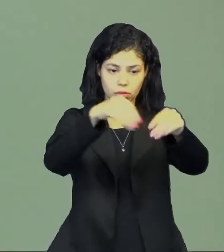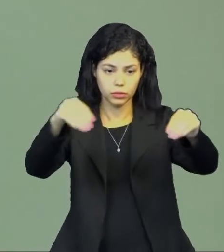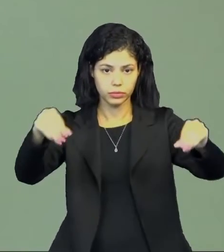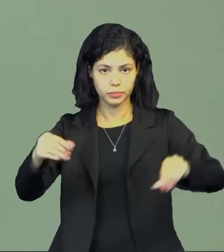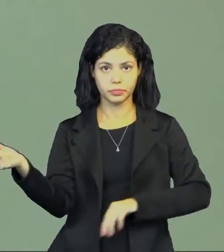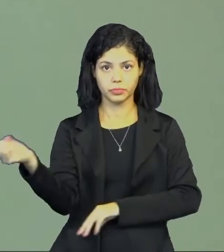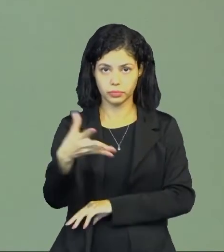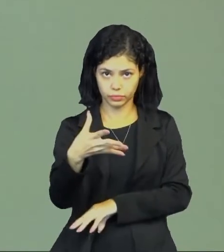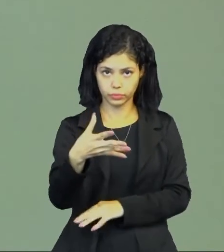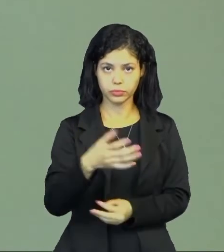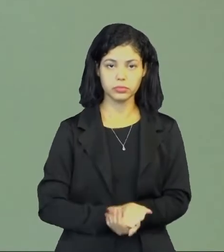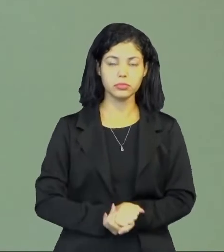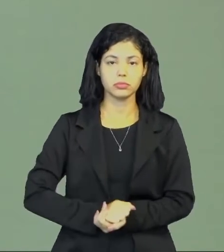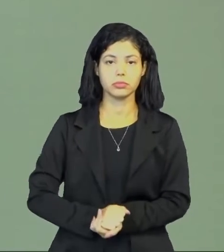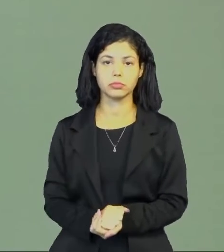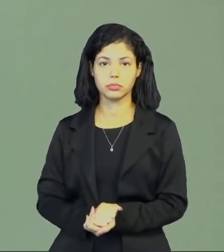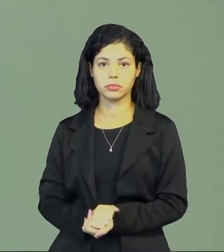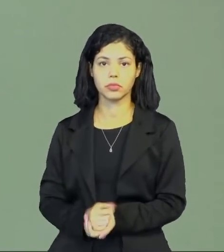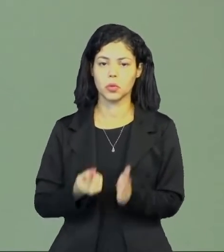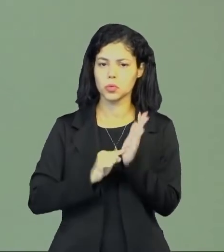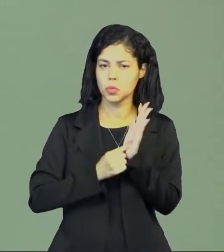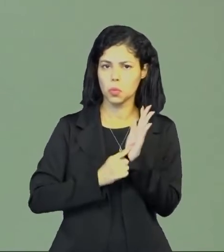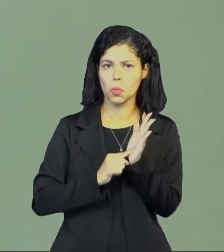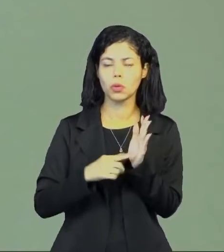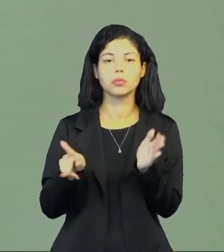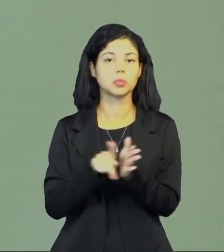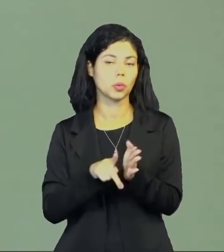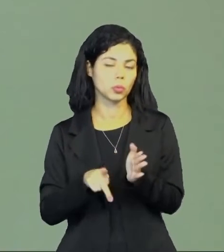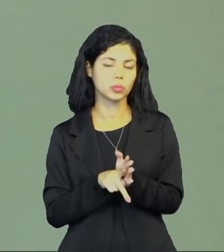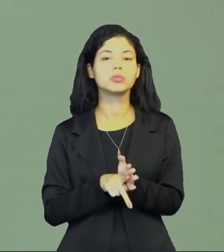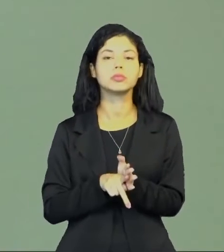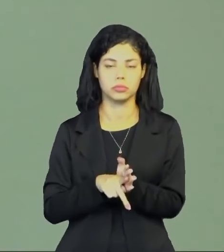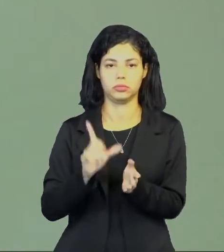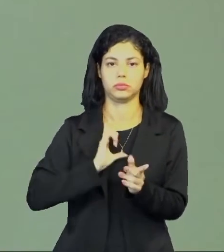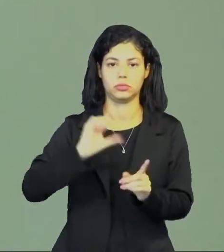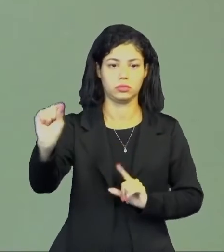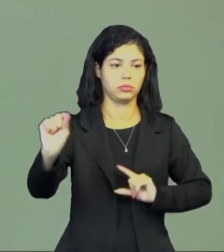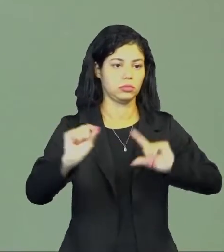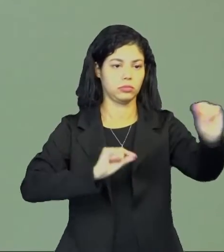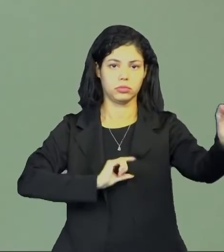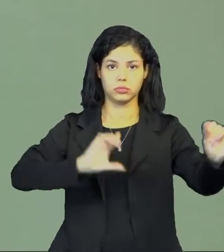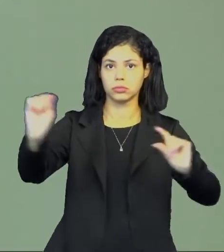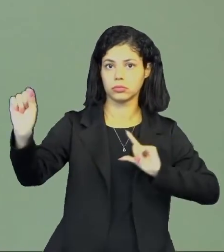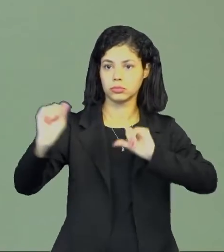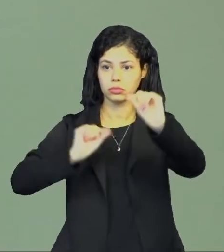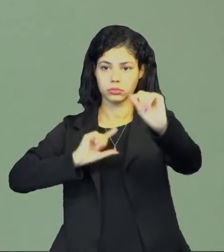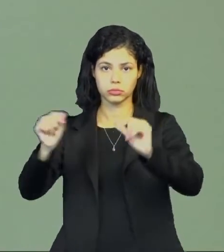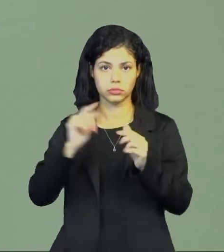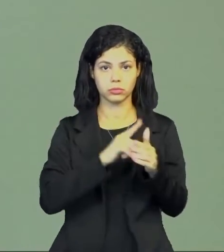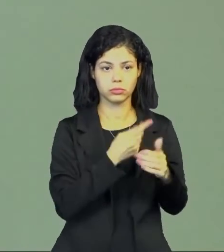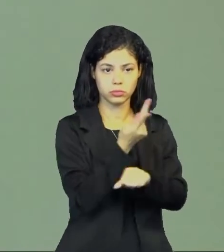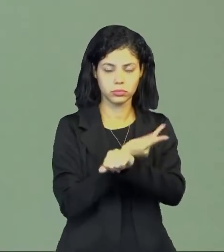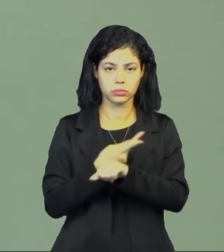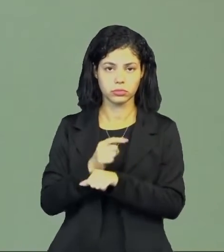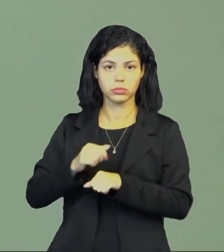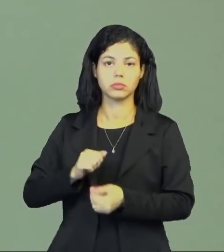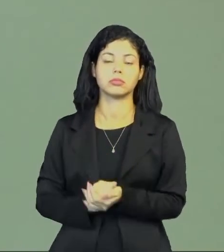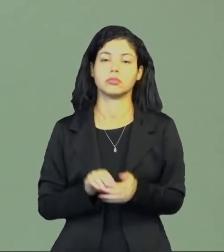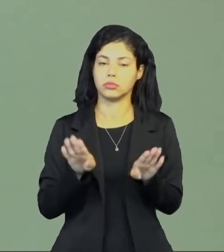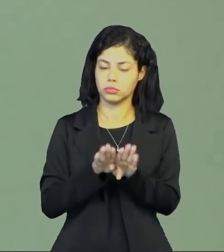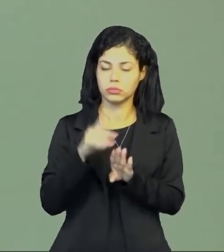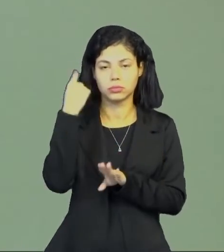territórios. E aí, de um ponto que Portugal ele saía para explorar, né, para cá, para as Américas, Espanha também